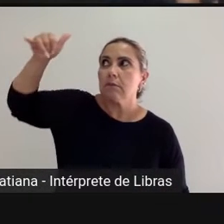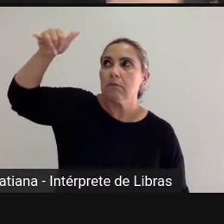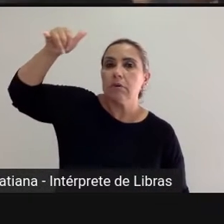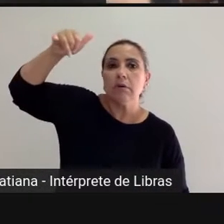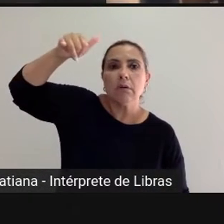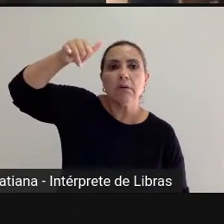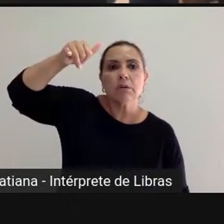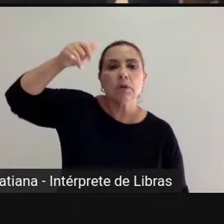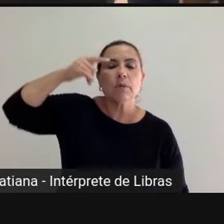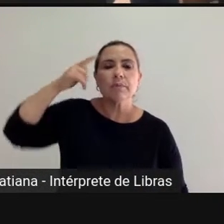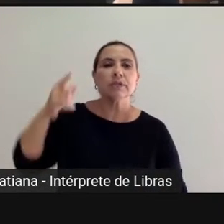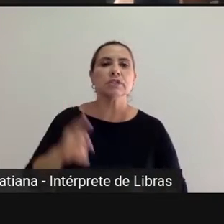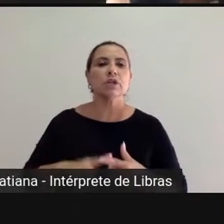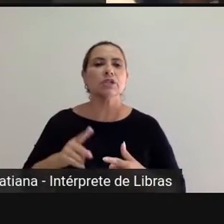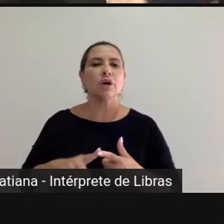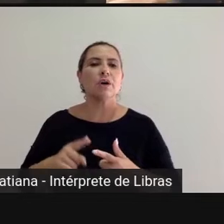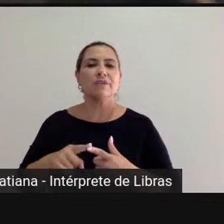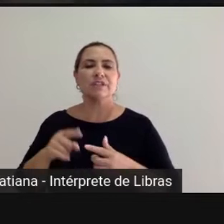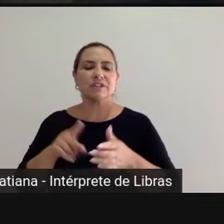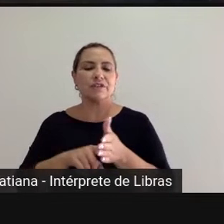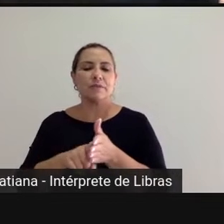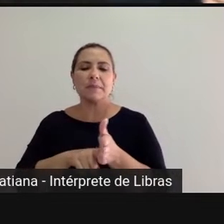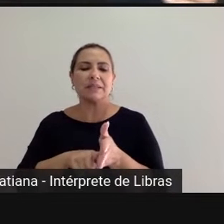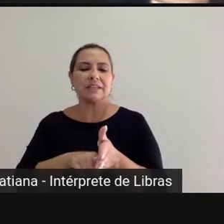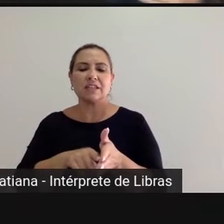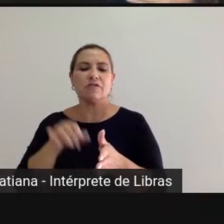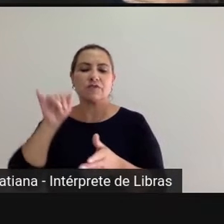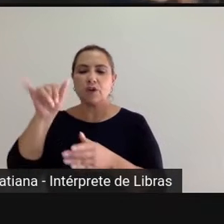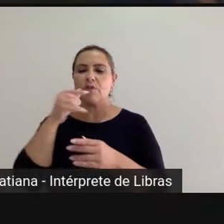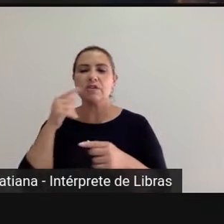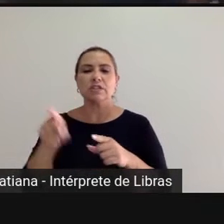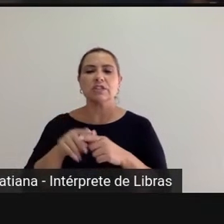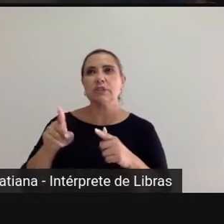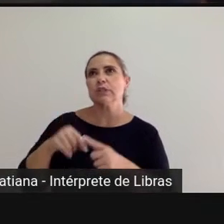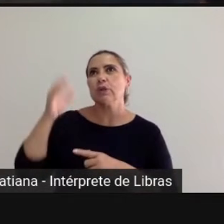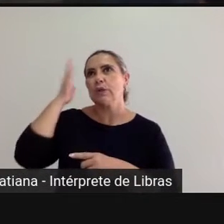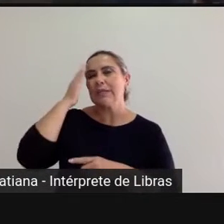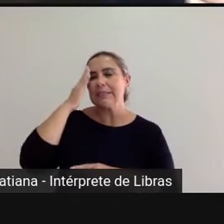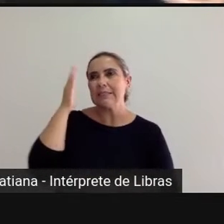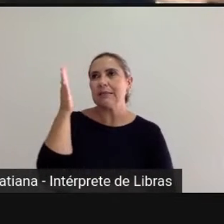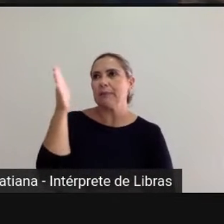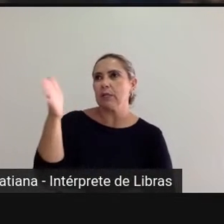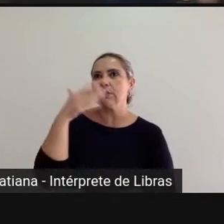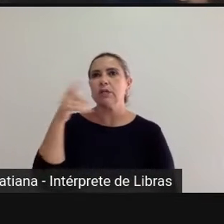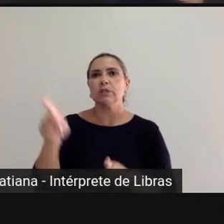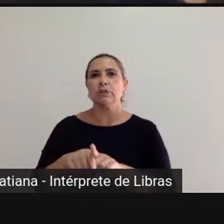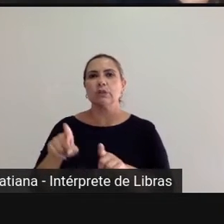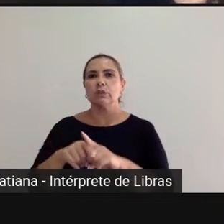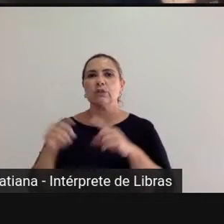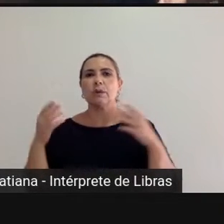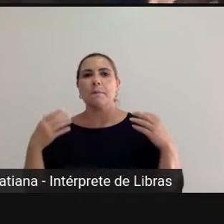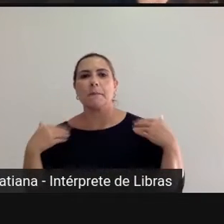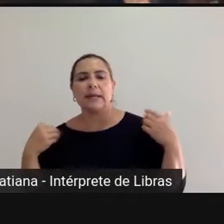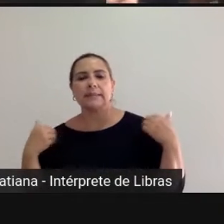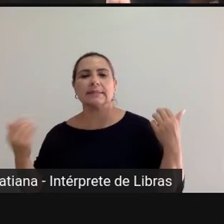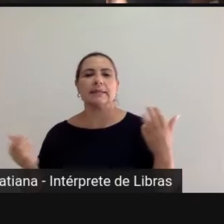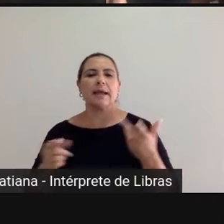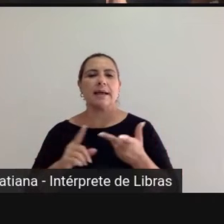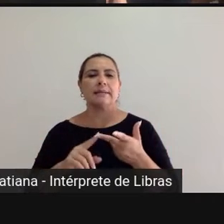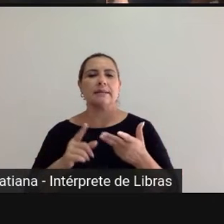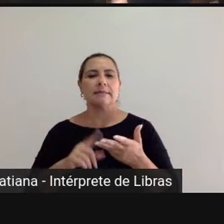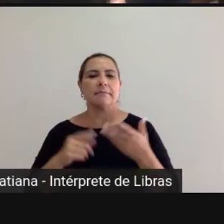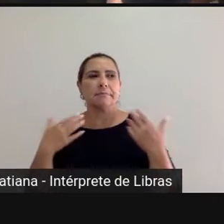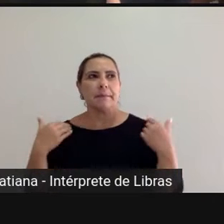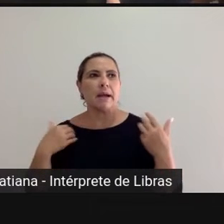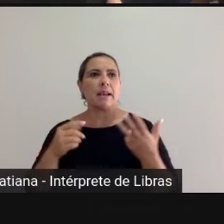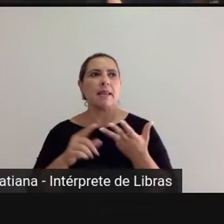me inunda com uma série de informações, se eu quero me hospedar num hotel tal, ou se eu quero fazer tal passeio, ou se eu quero... E isso nós